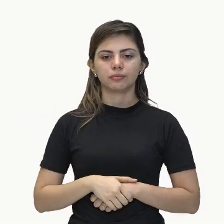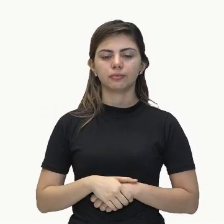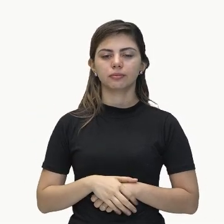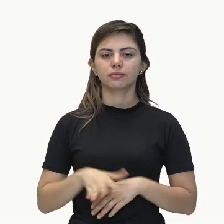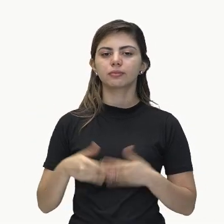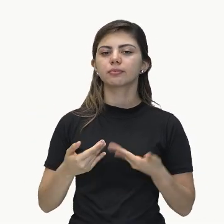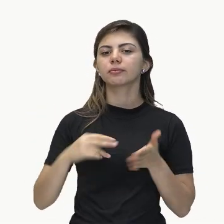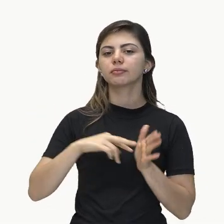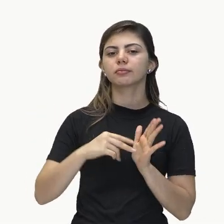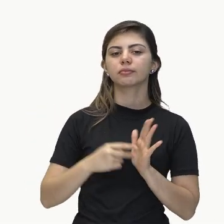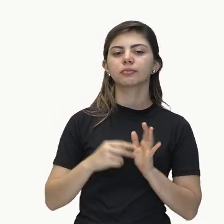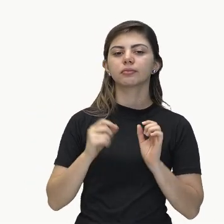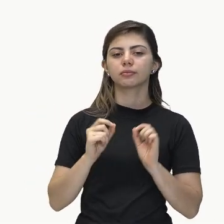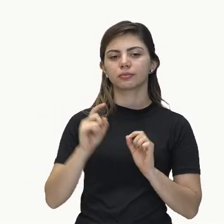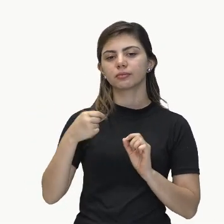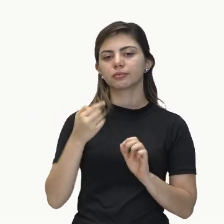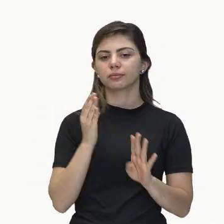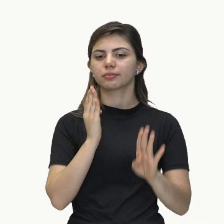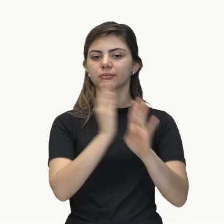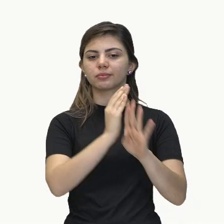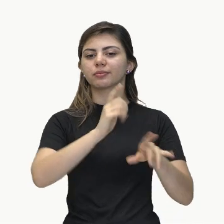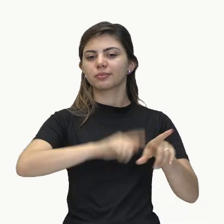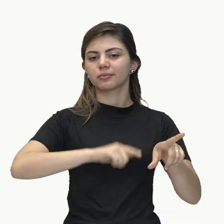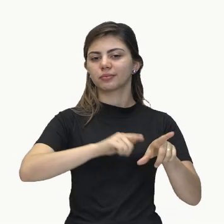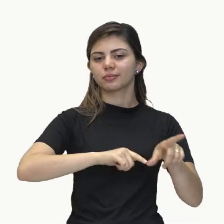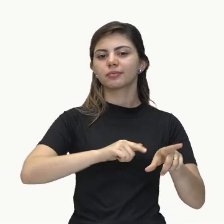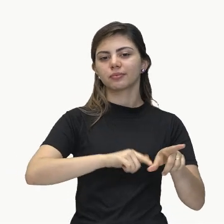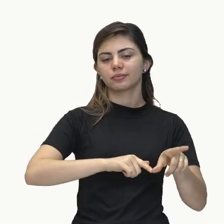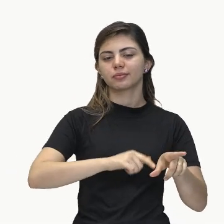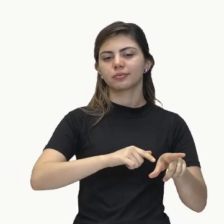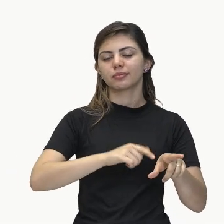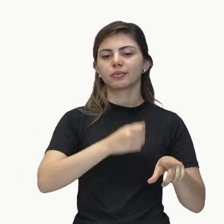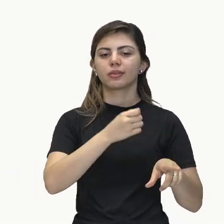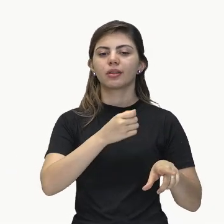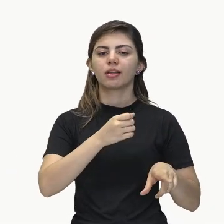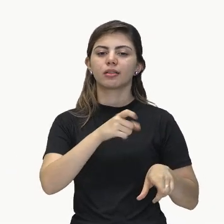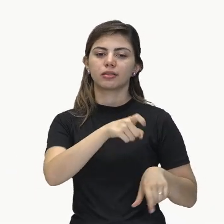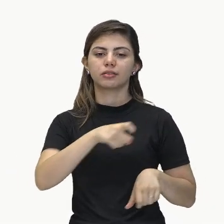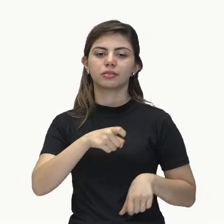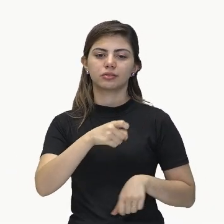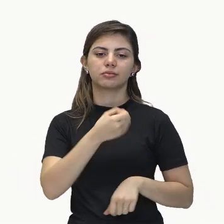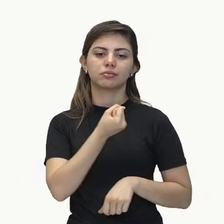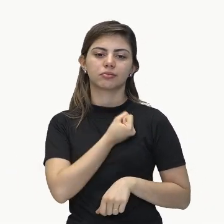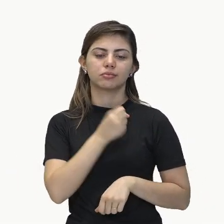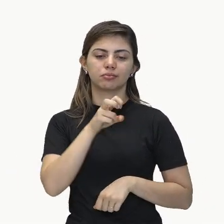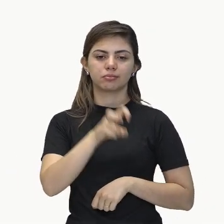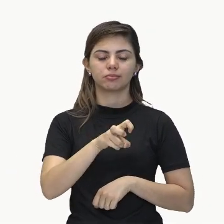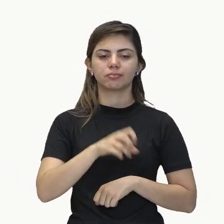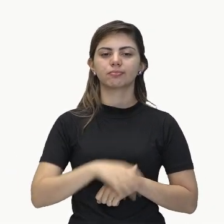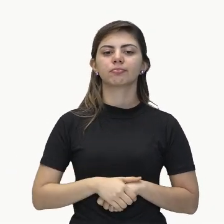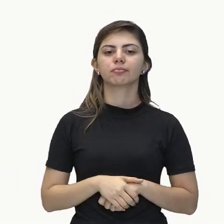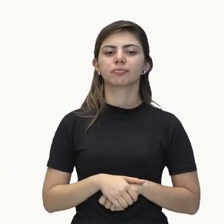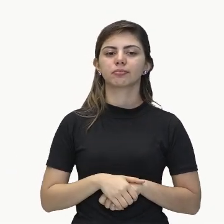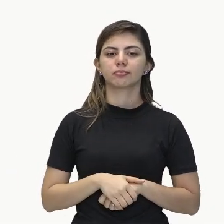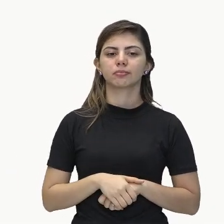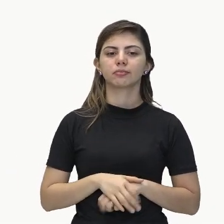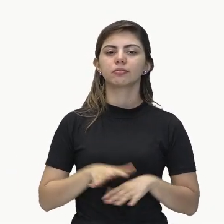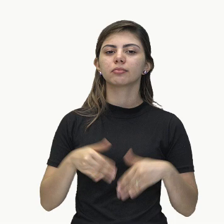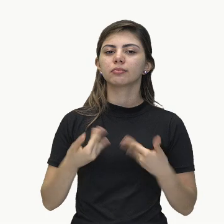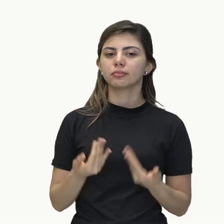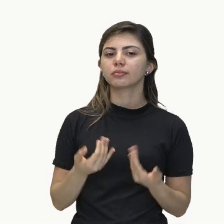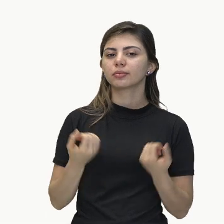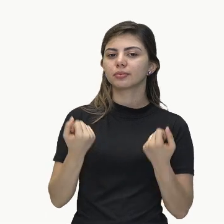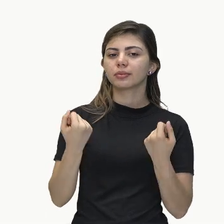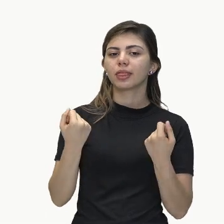isso significa? Que eu já achei o valor de uma letra. Se eu já achei o valor de uma letra, eu posso